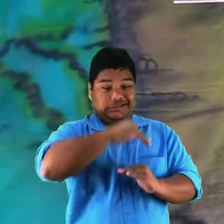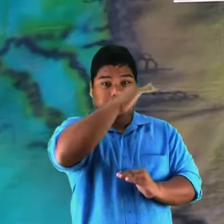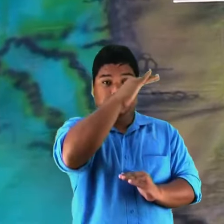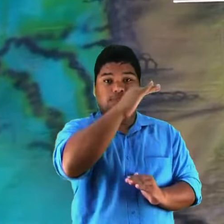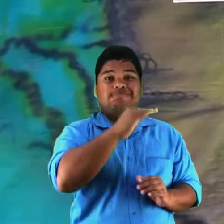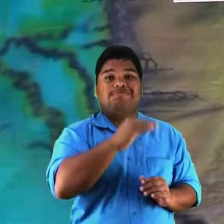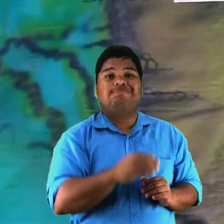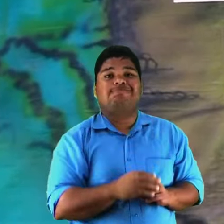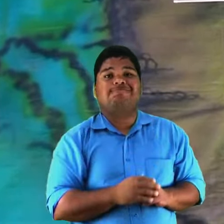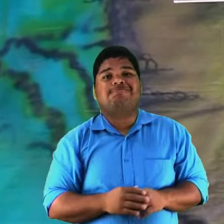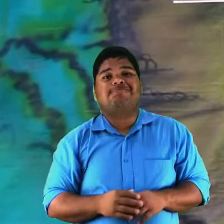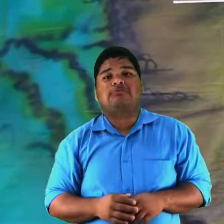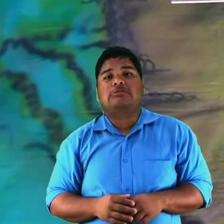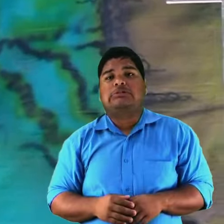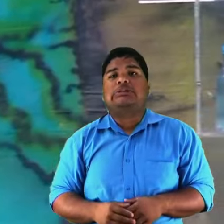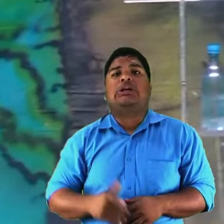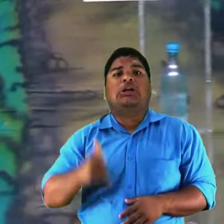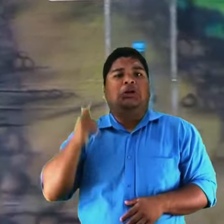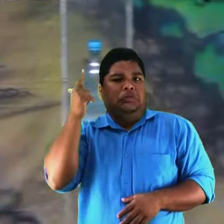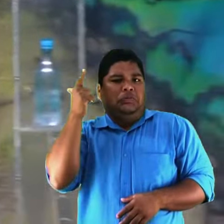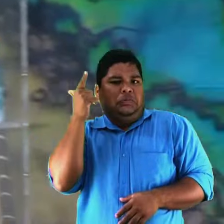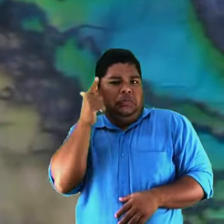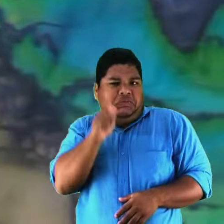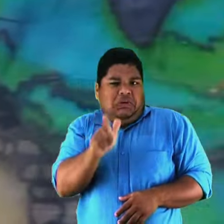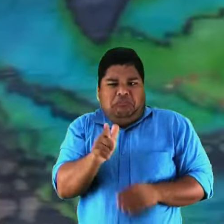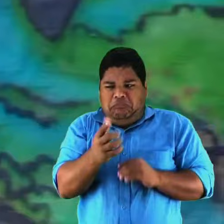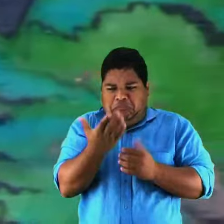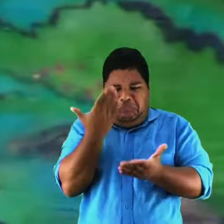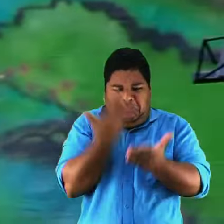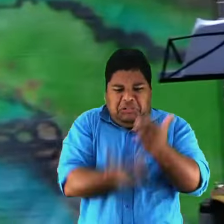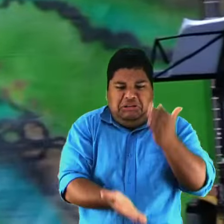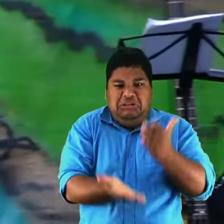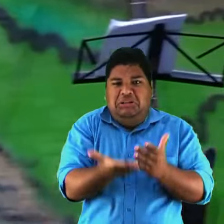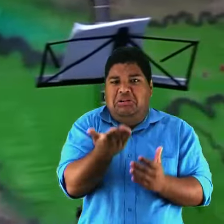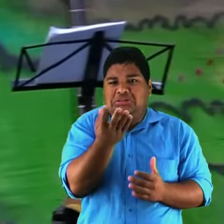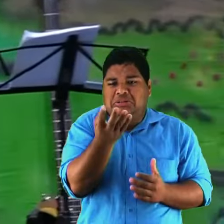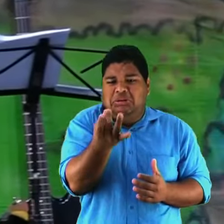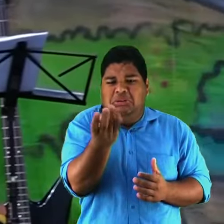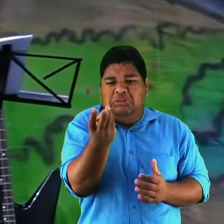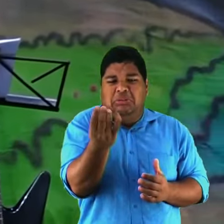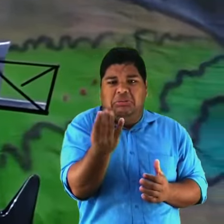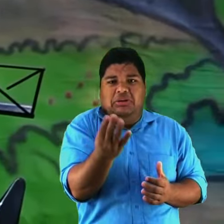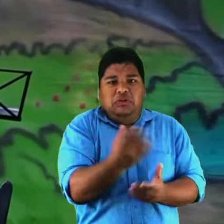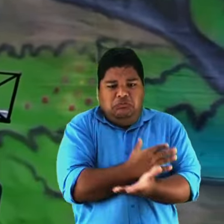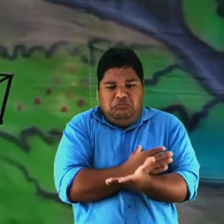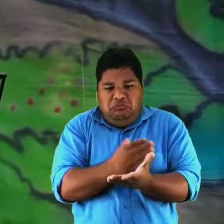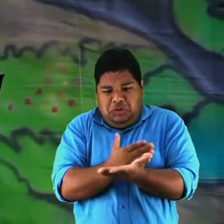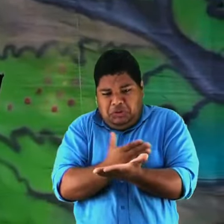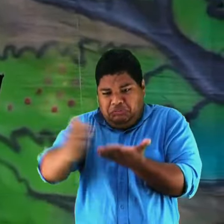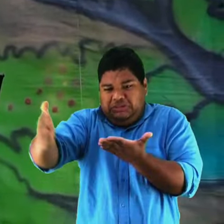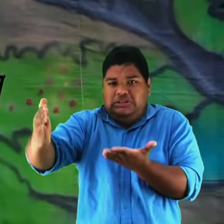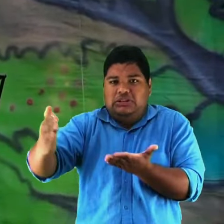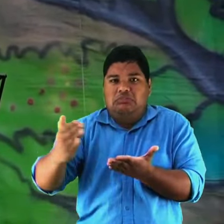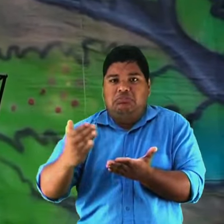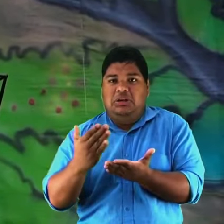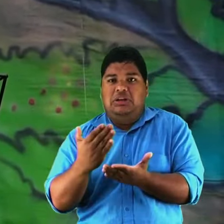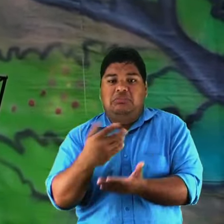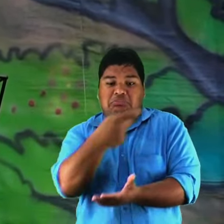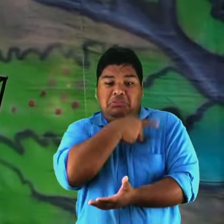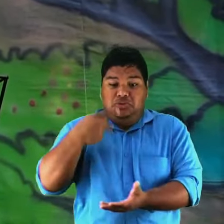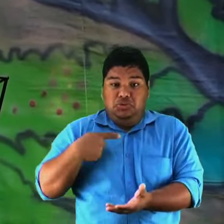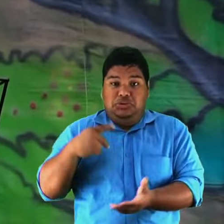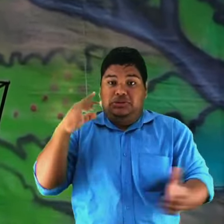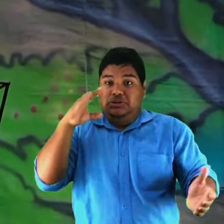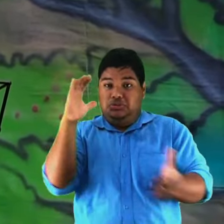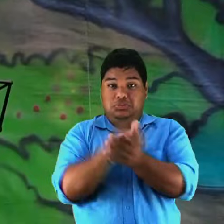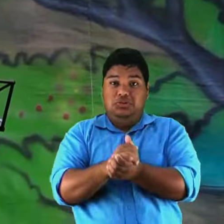perdeu-se a conta da quantidade de igrejas que foram iniciadas por ele e pela sua esposa.